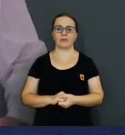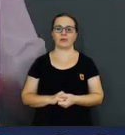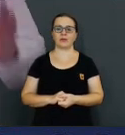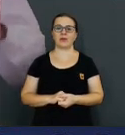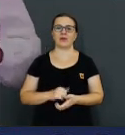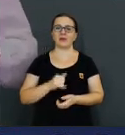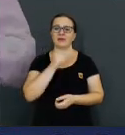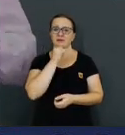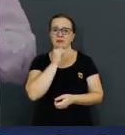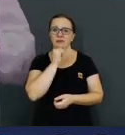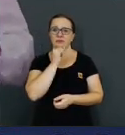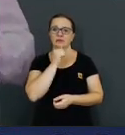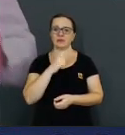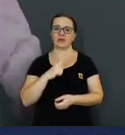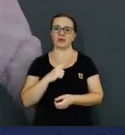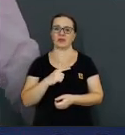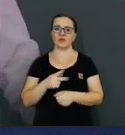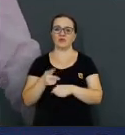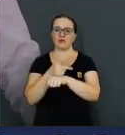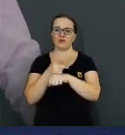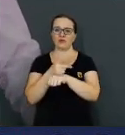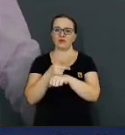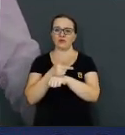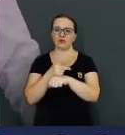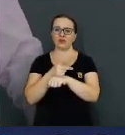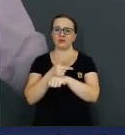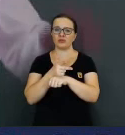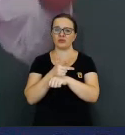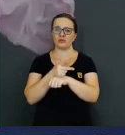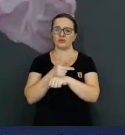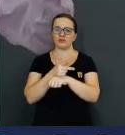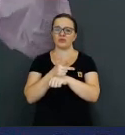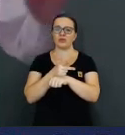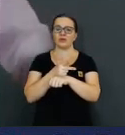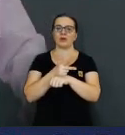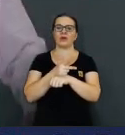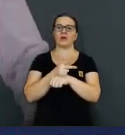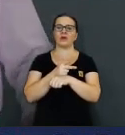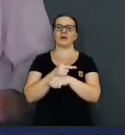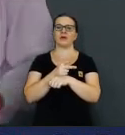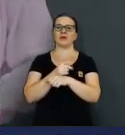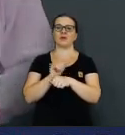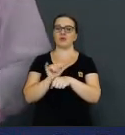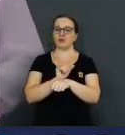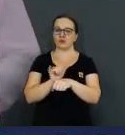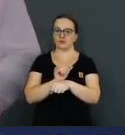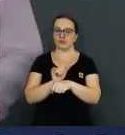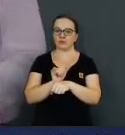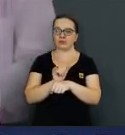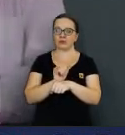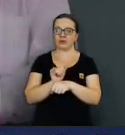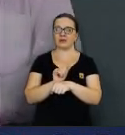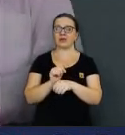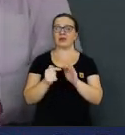vídeo oficial, de uma pessoa da área de saúde que estava recomendando para a população, ela estava lendo